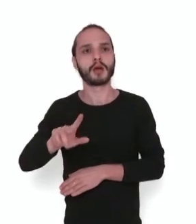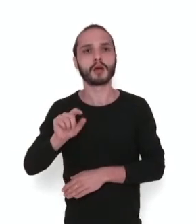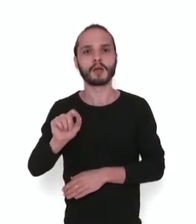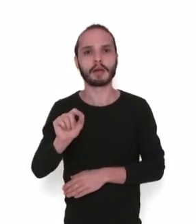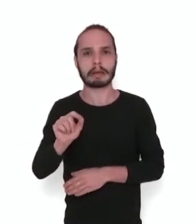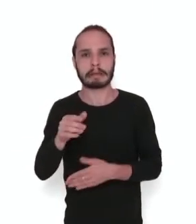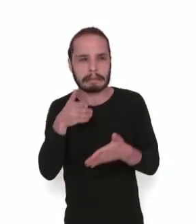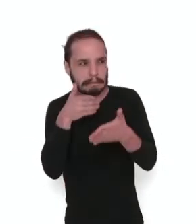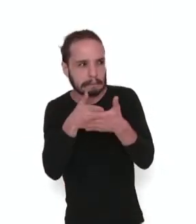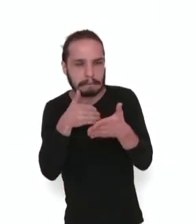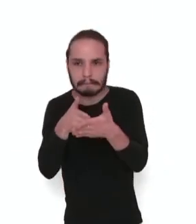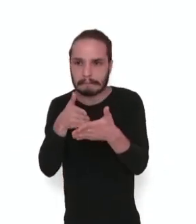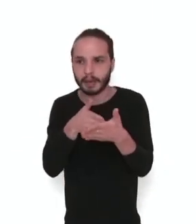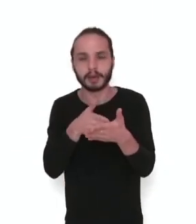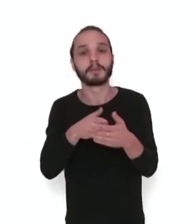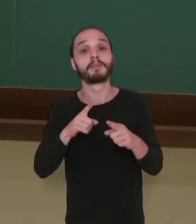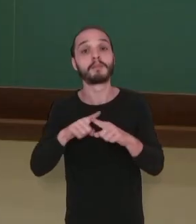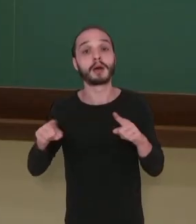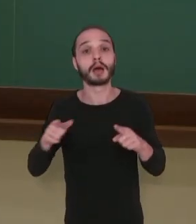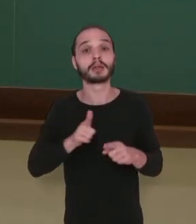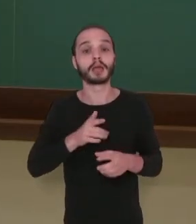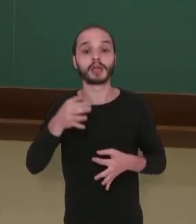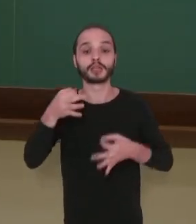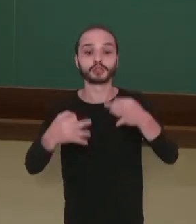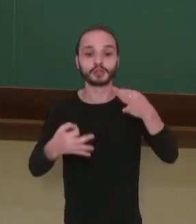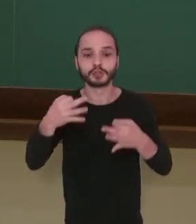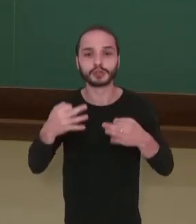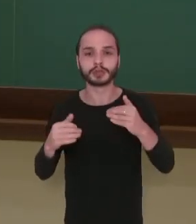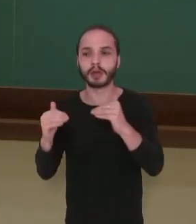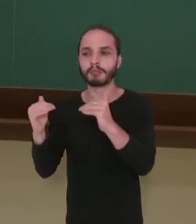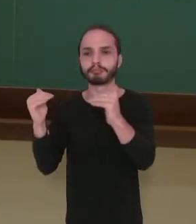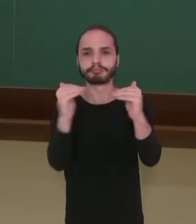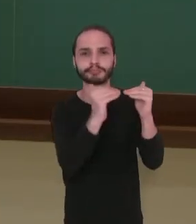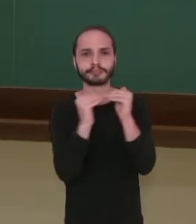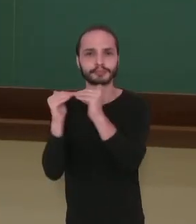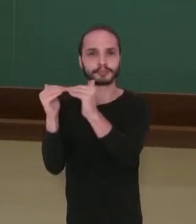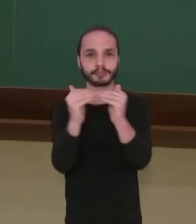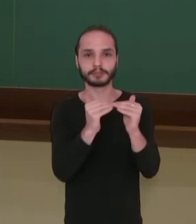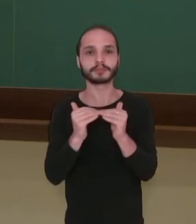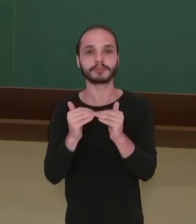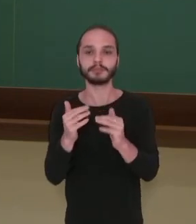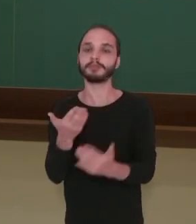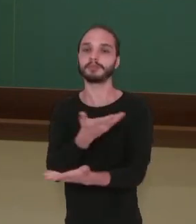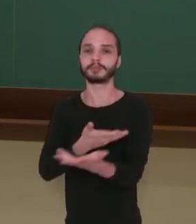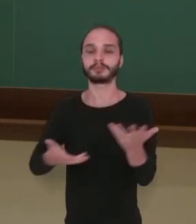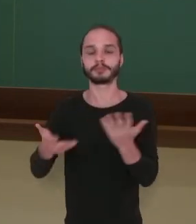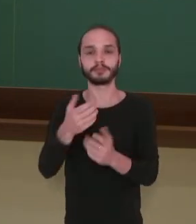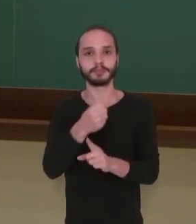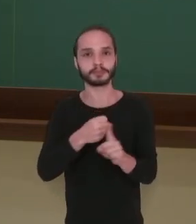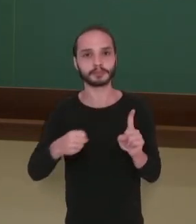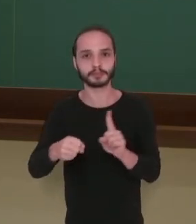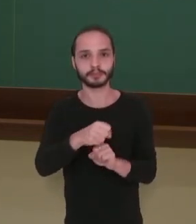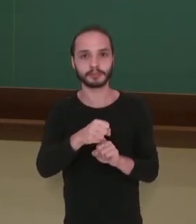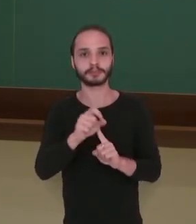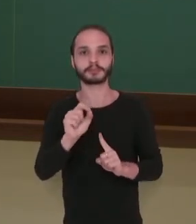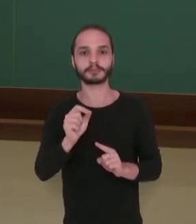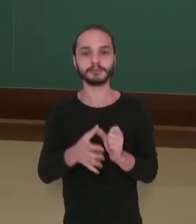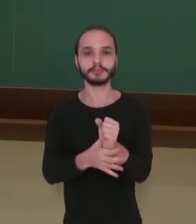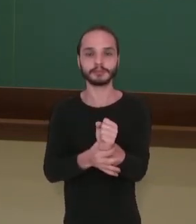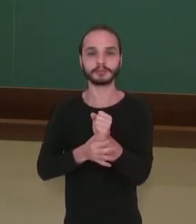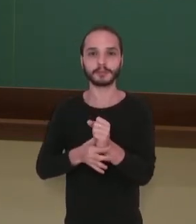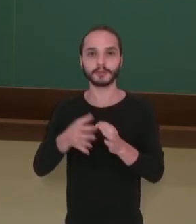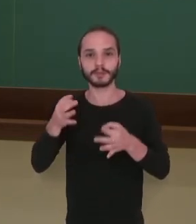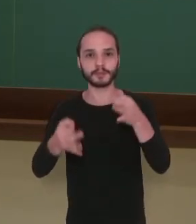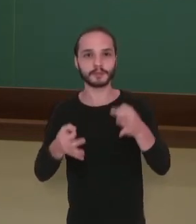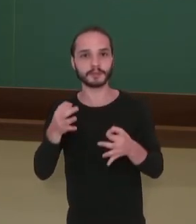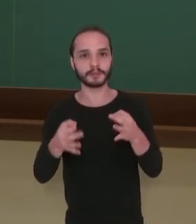nossas ações, mas para que haja justiça e igualdade nas nossas relações sociais. ela serve justamente para isso, para garantir a justiça. Se